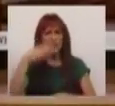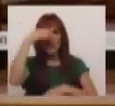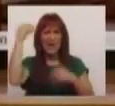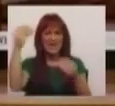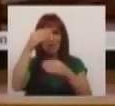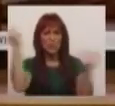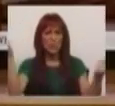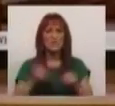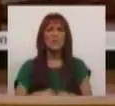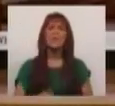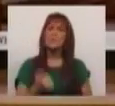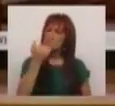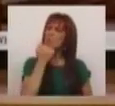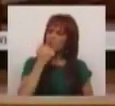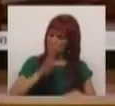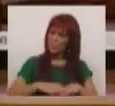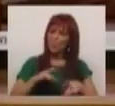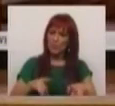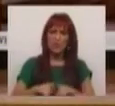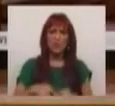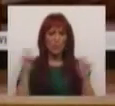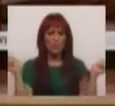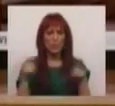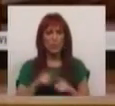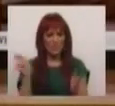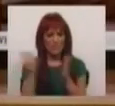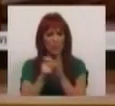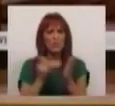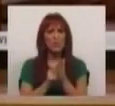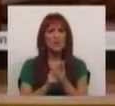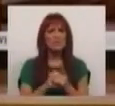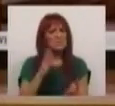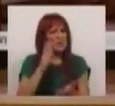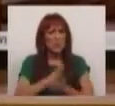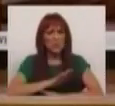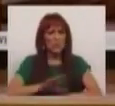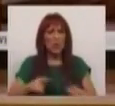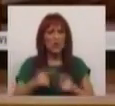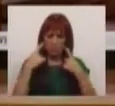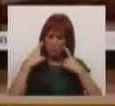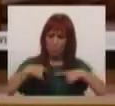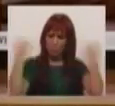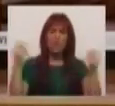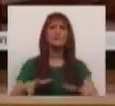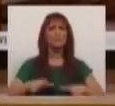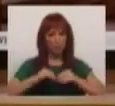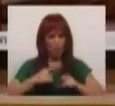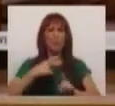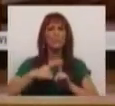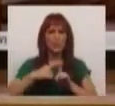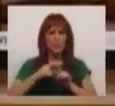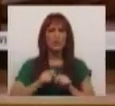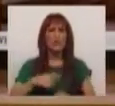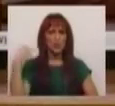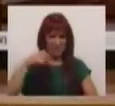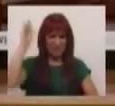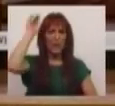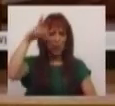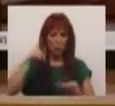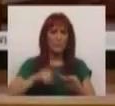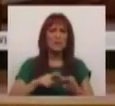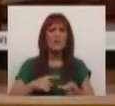esquecida. Congratulamos-nos por isso que o anúncio deste agendamento tenha bastado para a manifestação de um acolhimento positivo por parte do Presidente da